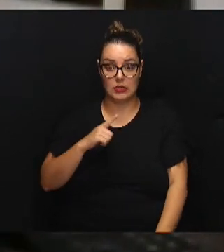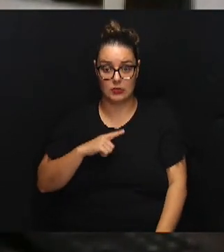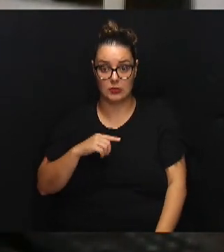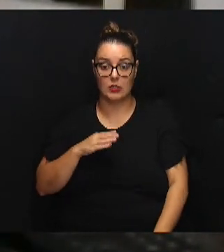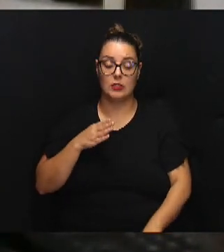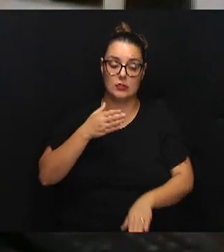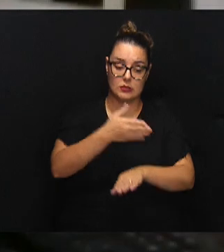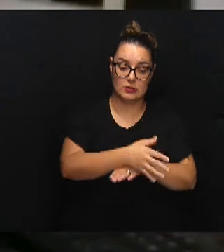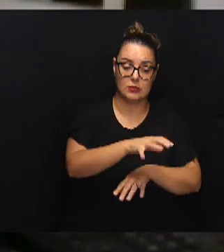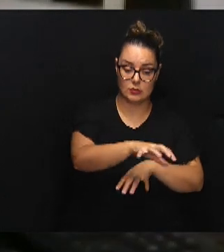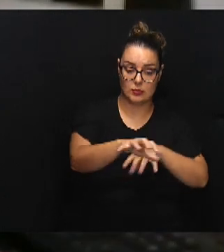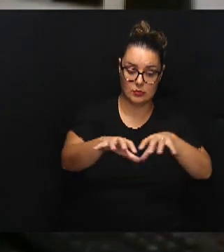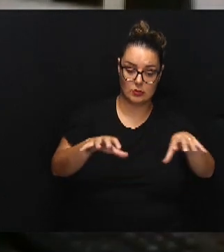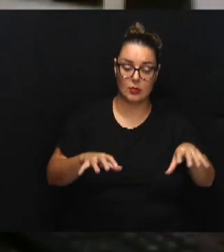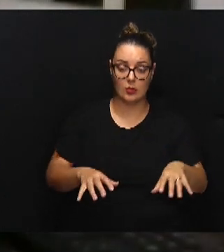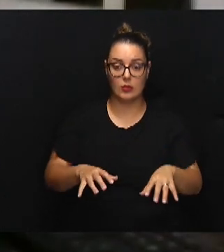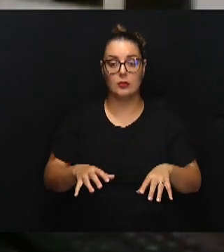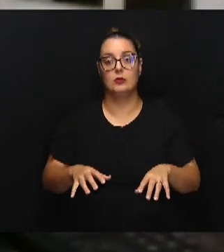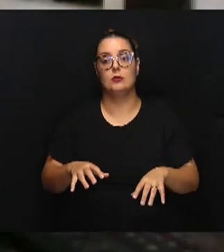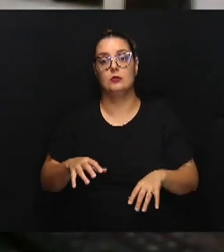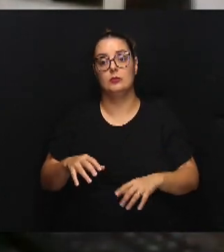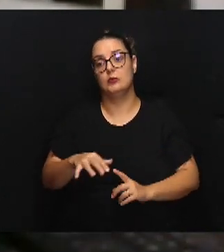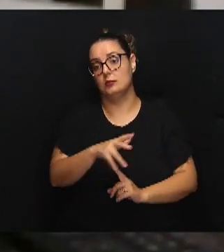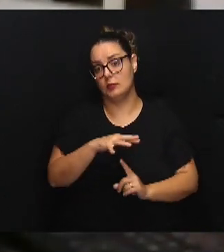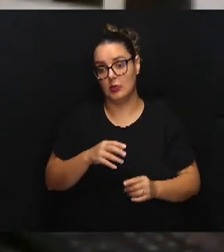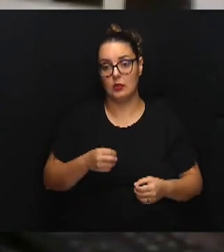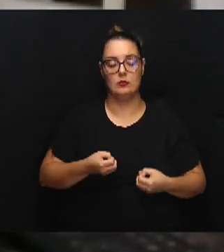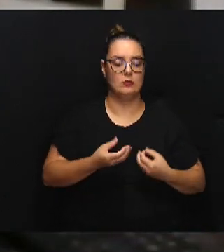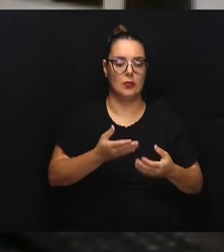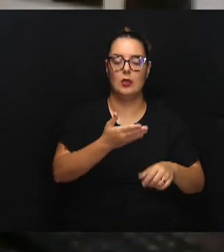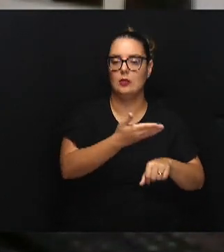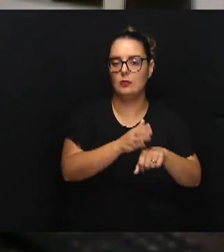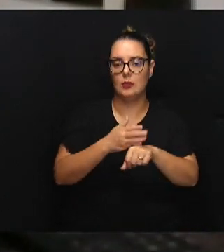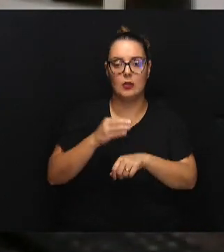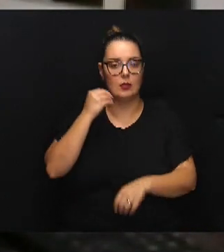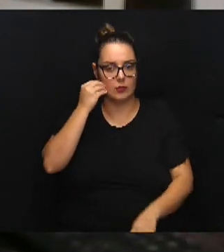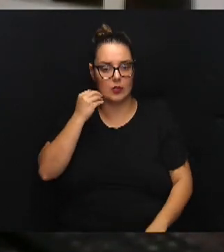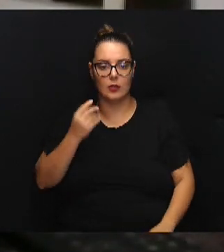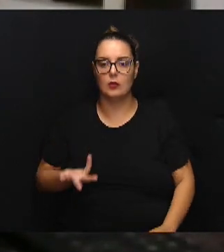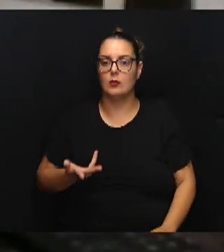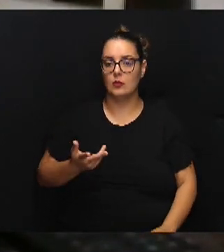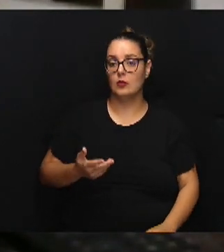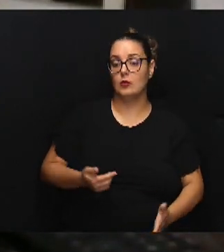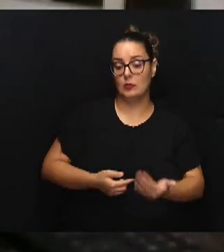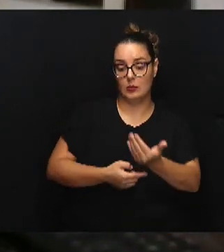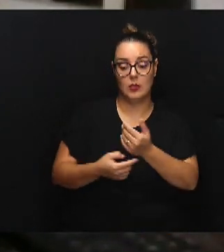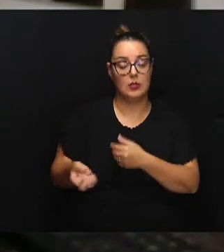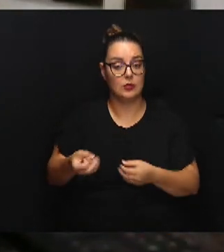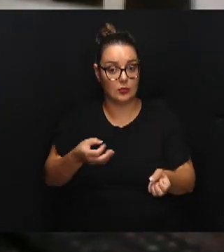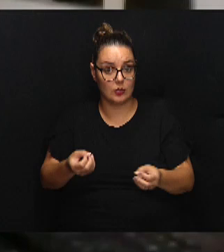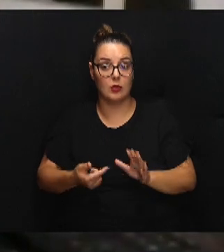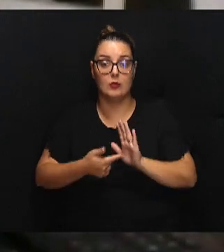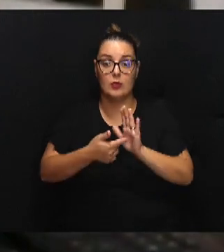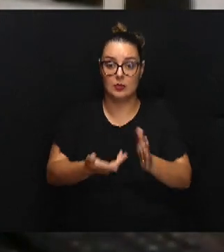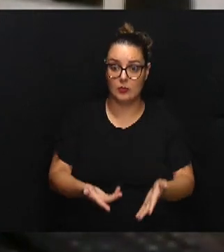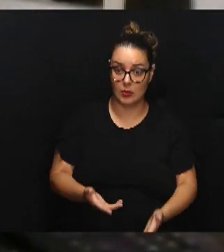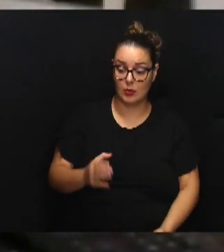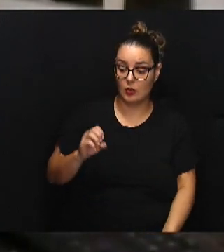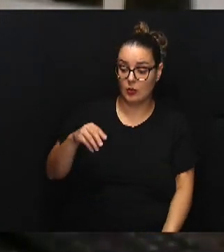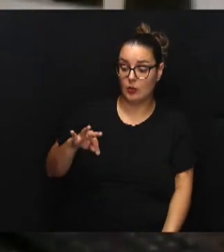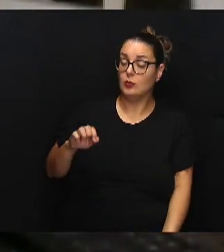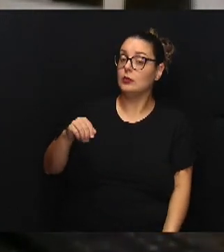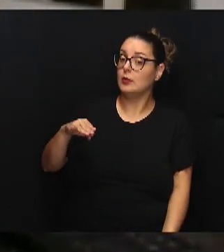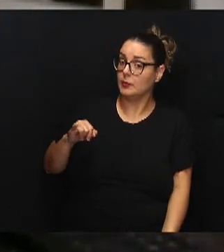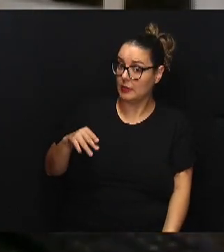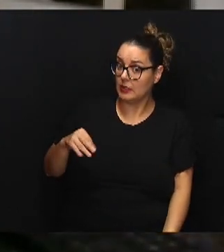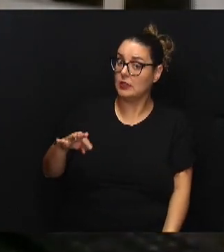órgãos ambientais e oferecido também, né, treinamentos, expertise, quando aparecem tecnologias novas, contaminantes novos, porque